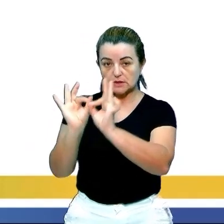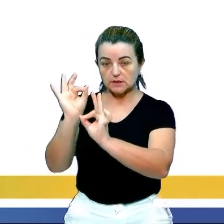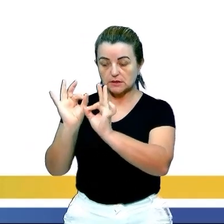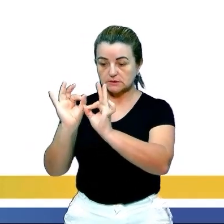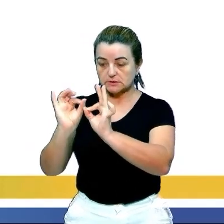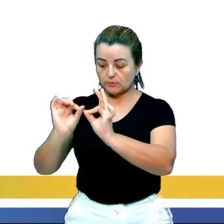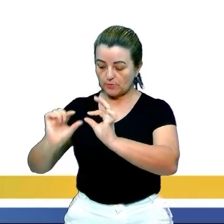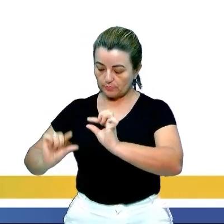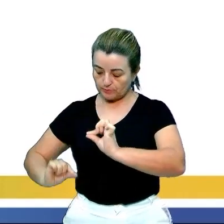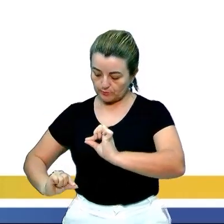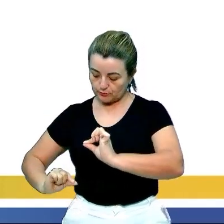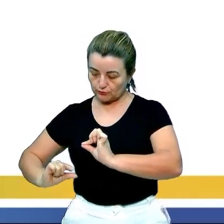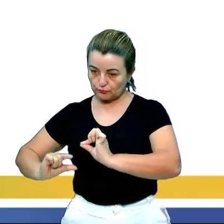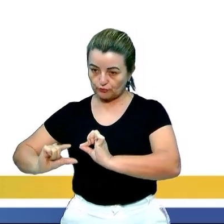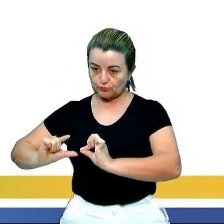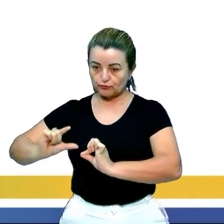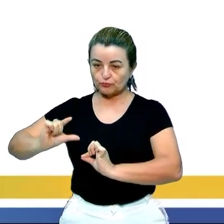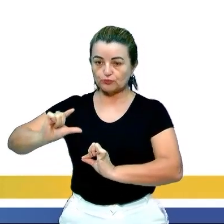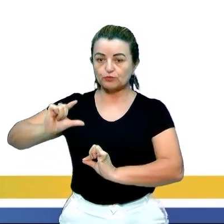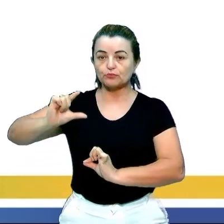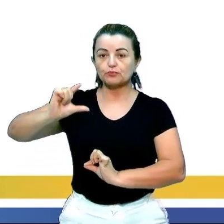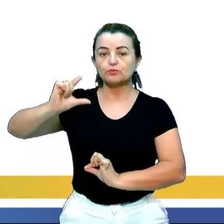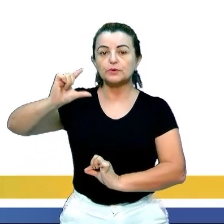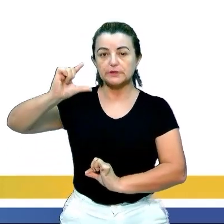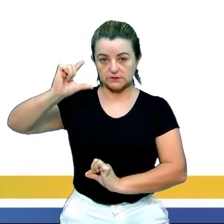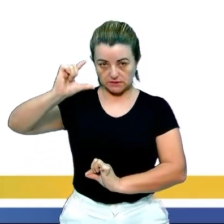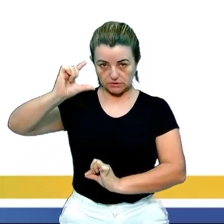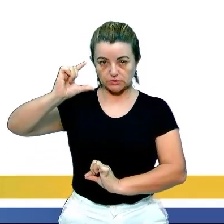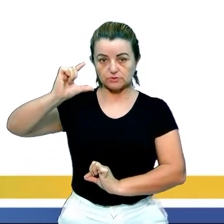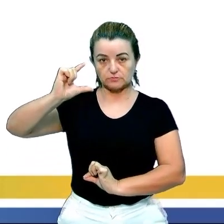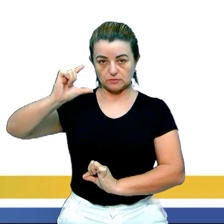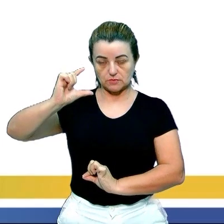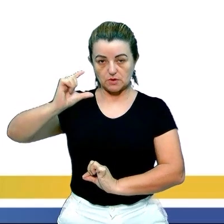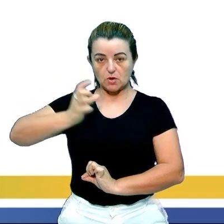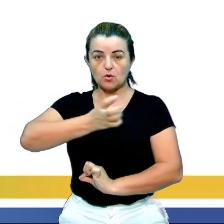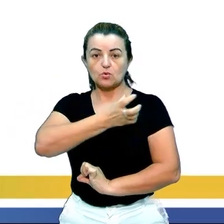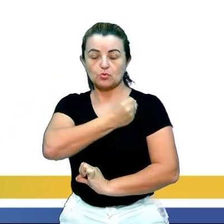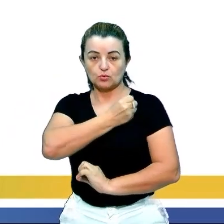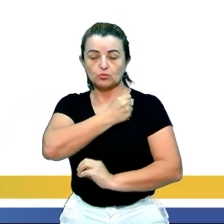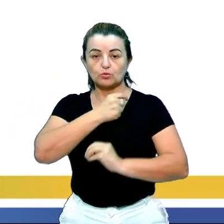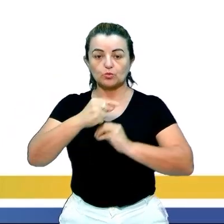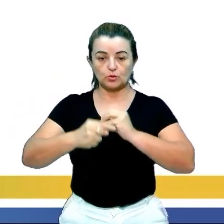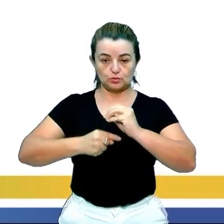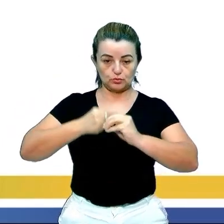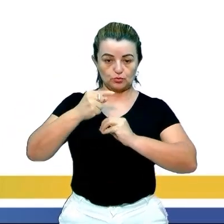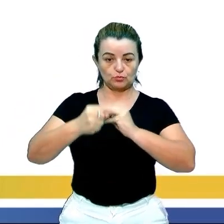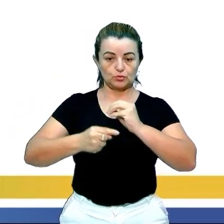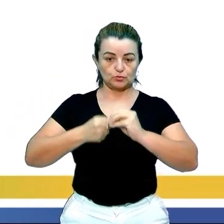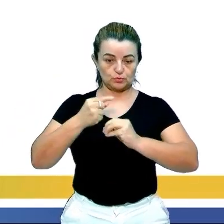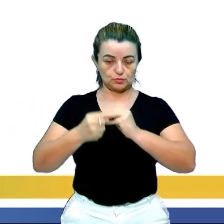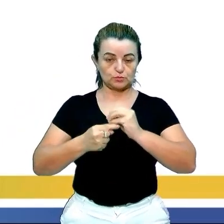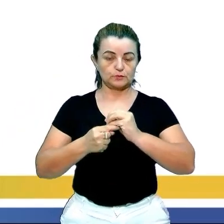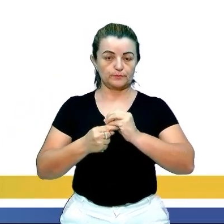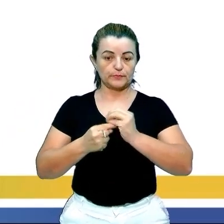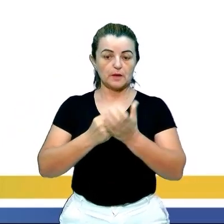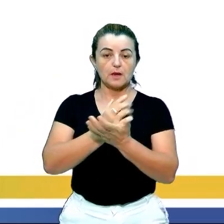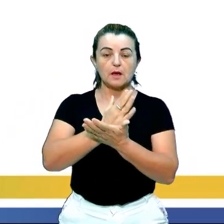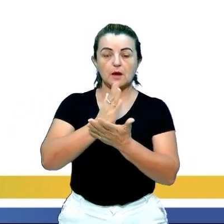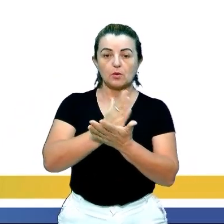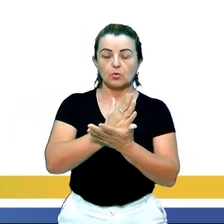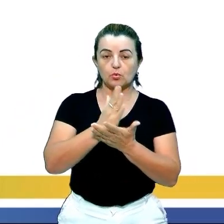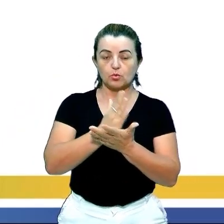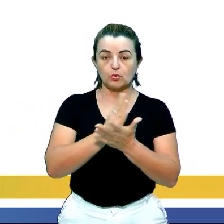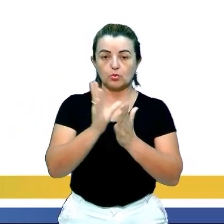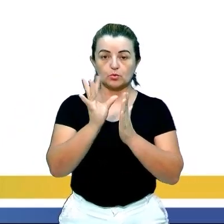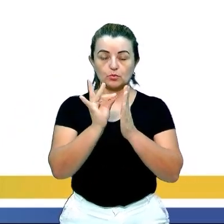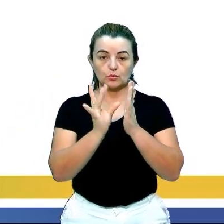assim? Essa periodicidade, em algumas de suas propriedades, os elementos que estão